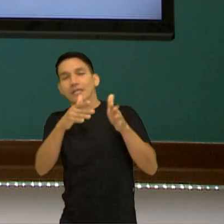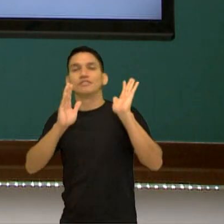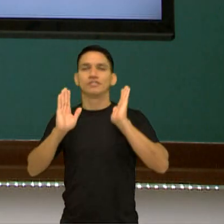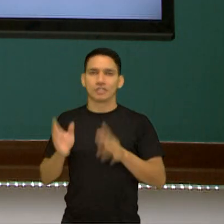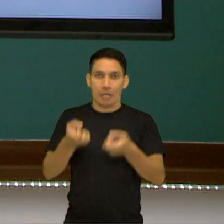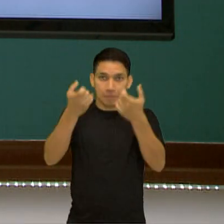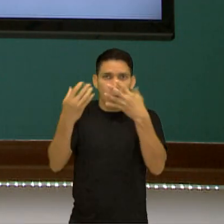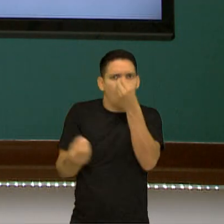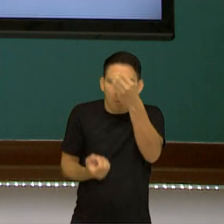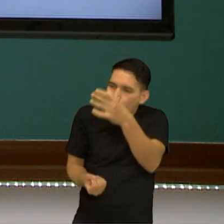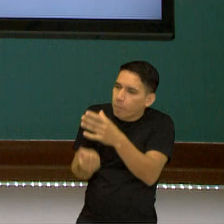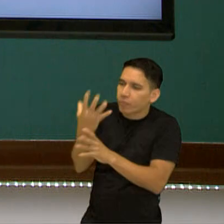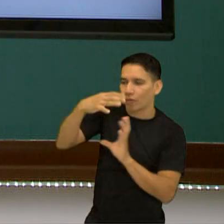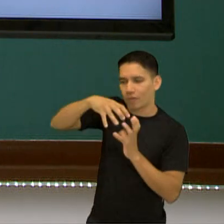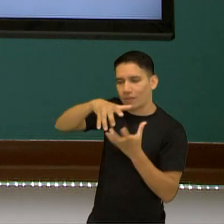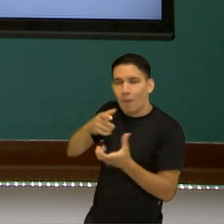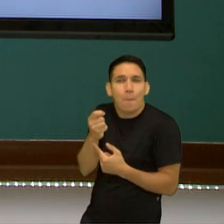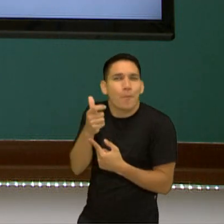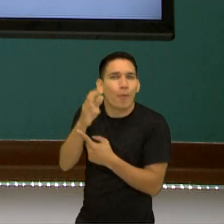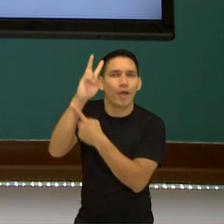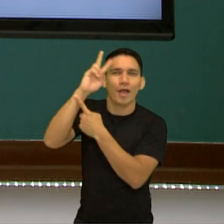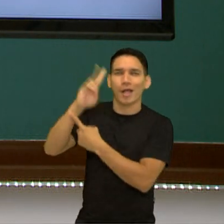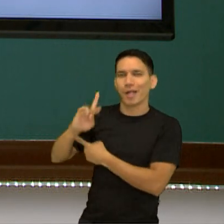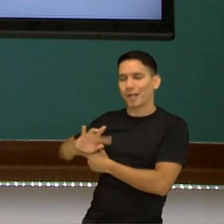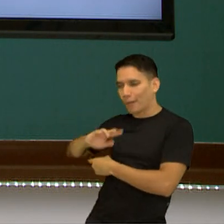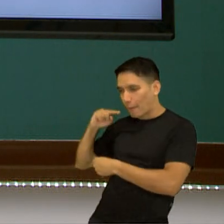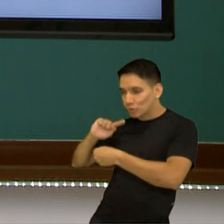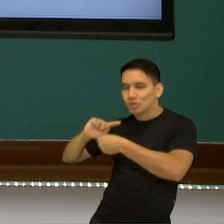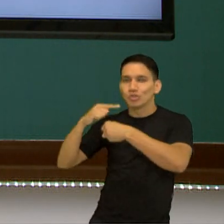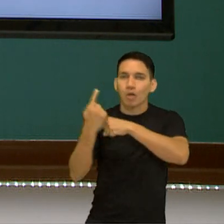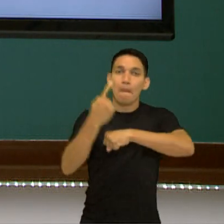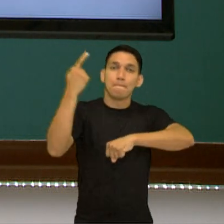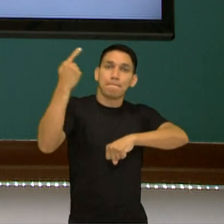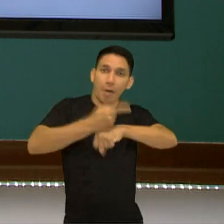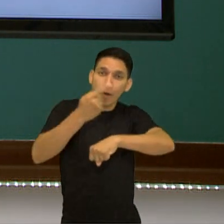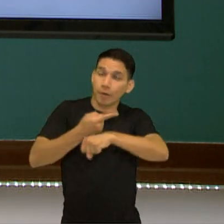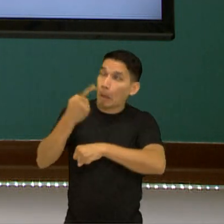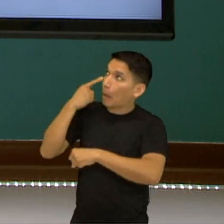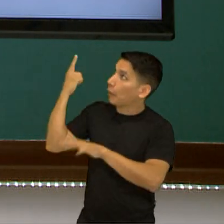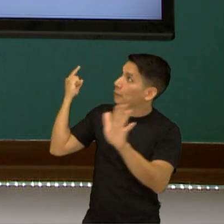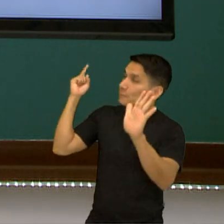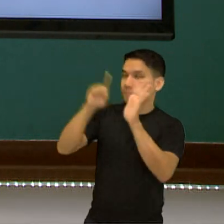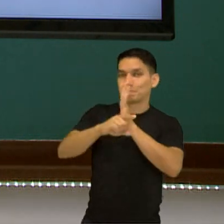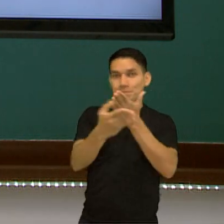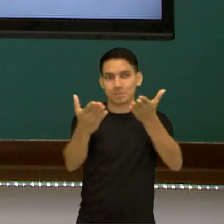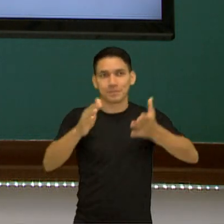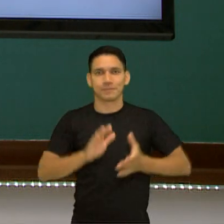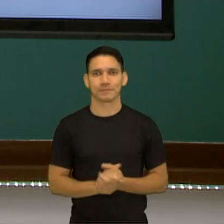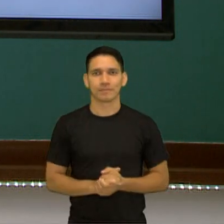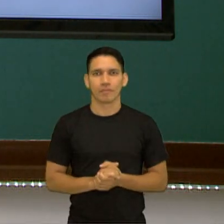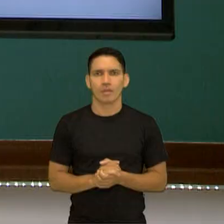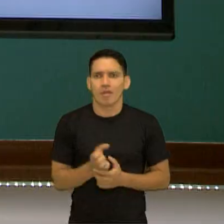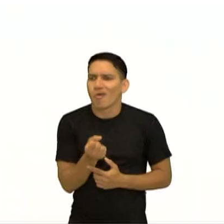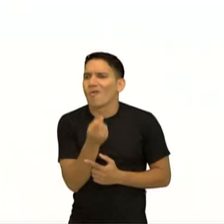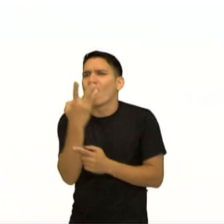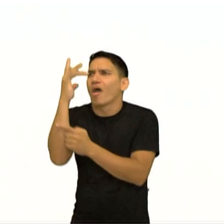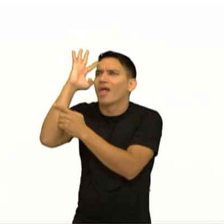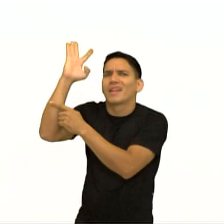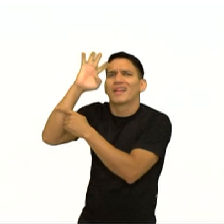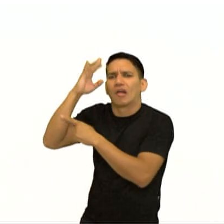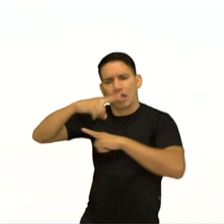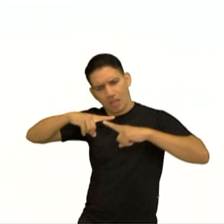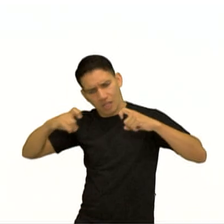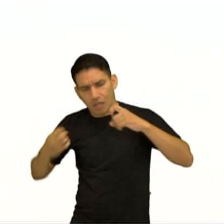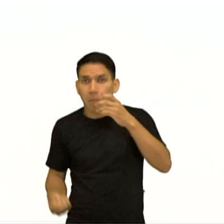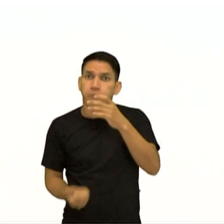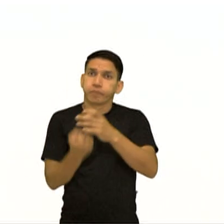surgimento do nosso planeta, um pouquinho sobre a história geológica do nosso planeta, quiz na tela para você, ó. Qual é a teoria científica